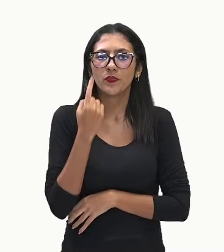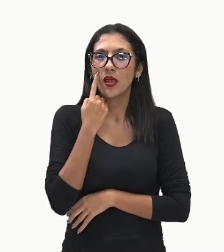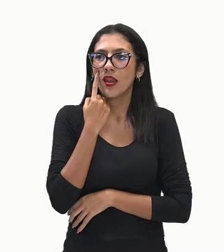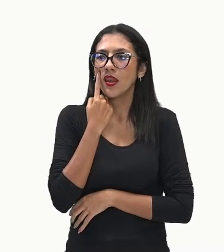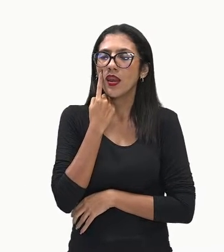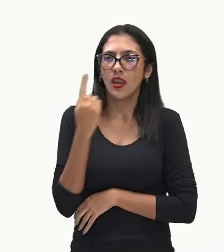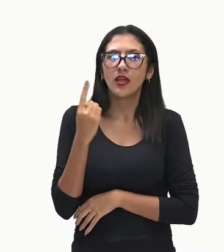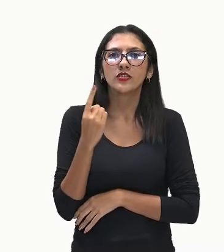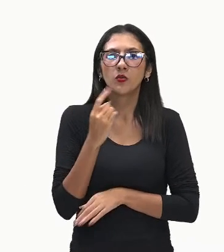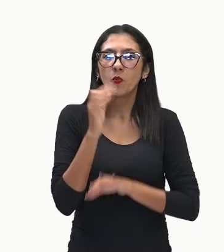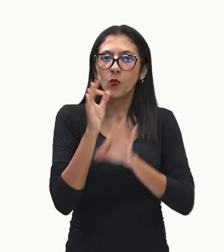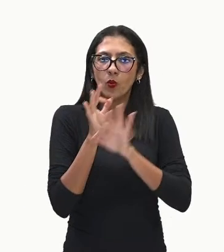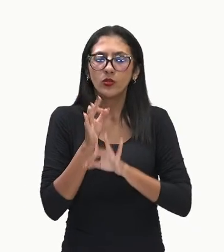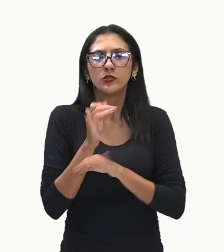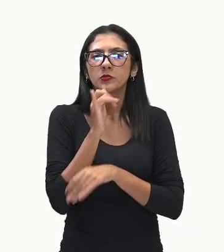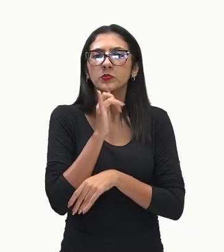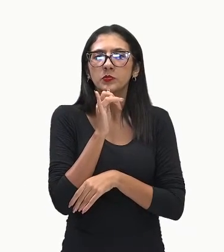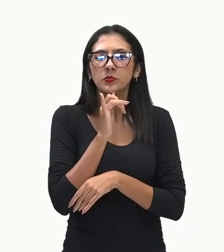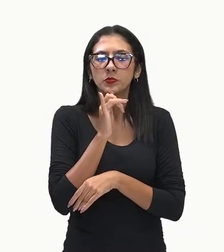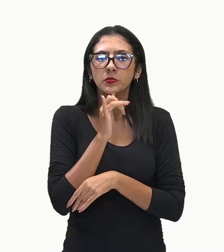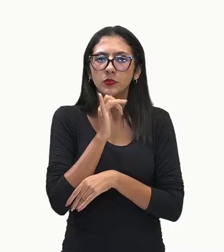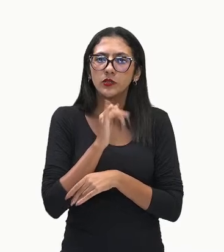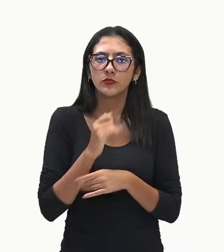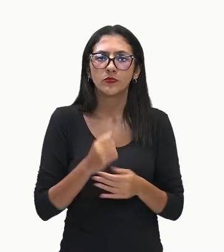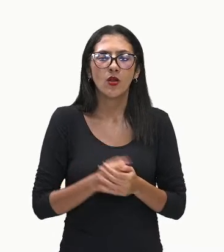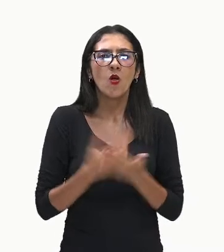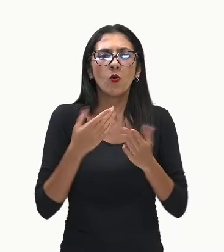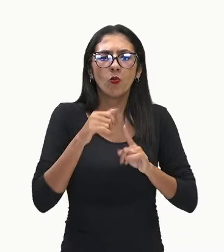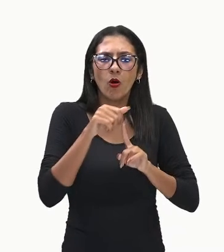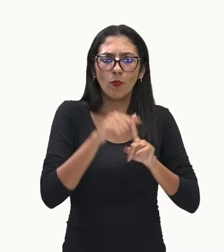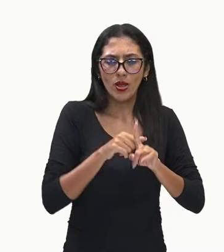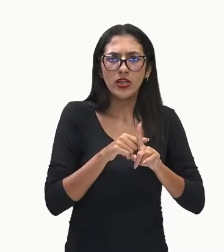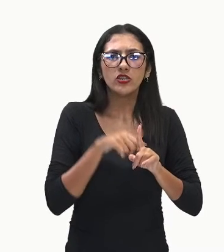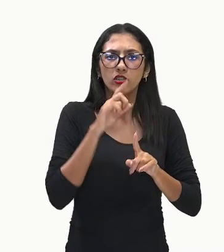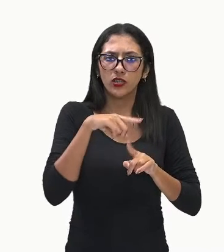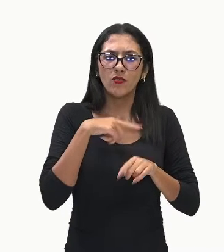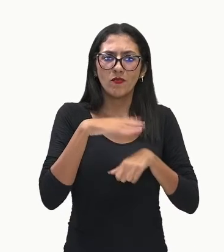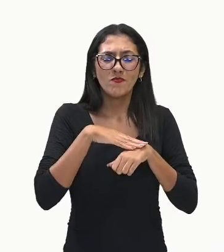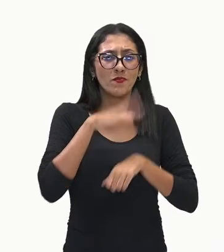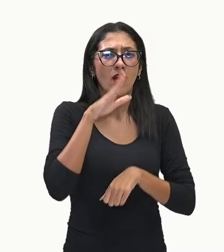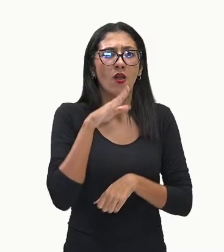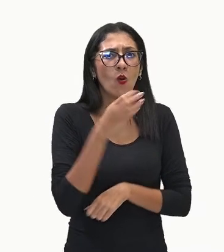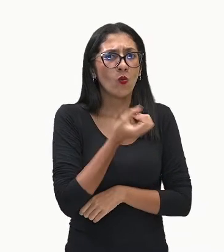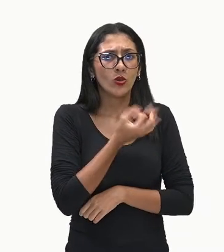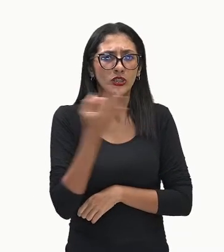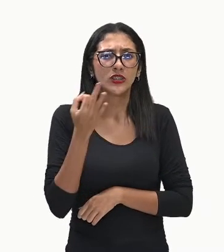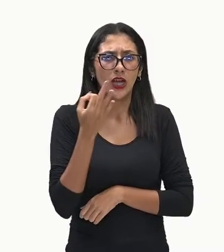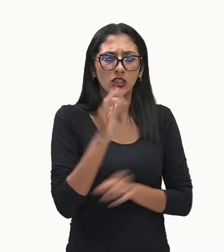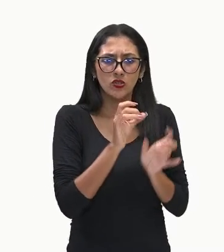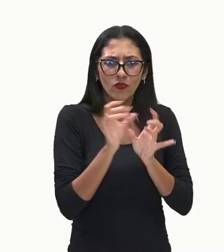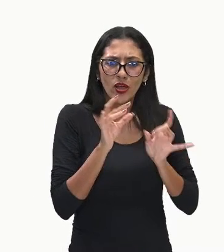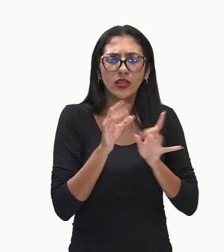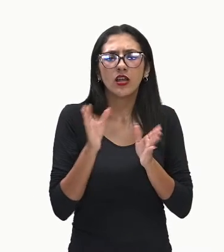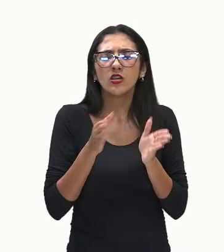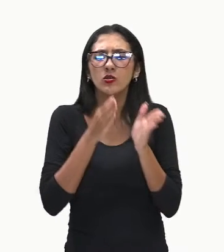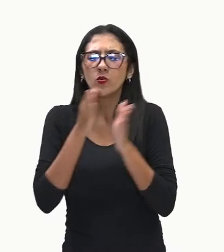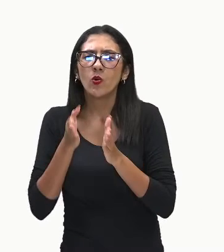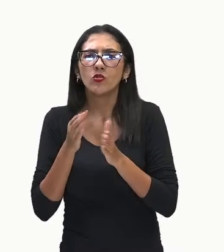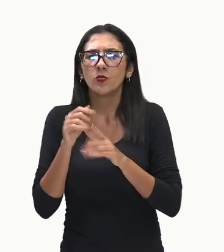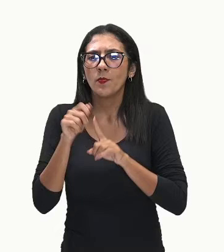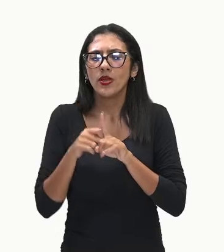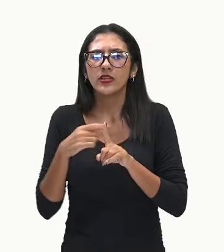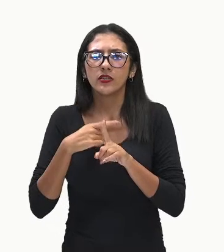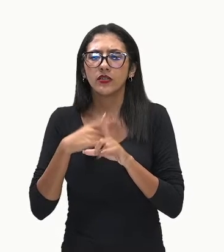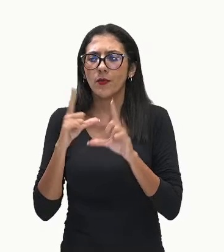ou seja, respectivamente, ele quer saber qual foi o mês que teve a maior e a menor venda. Para isso,